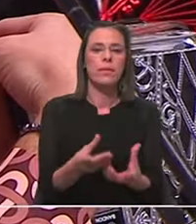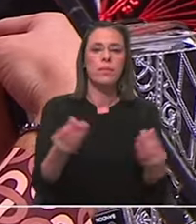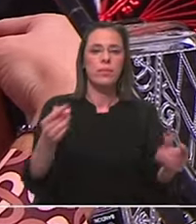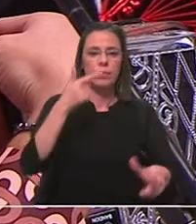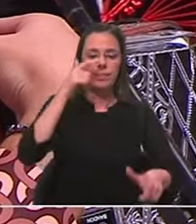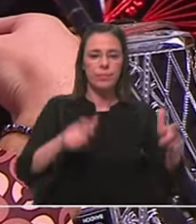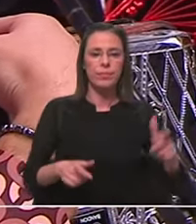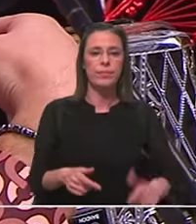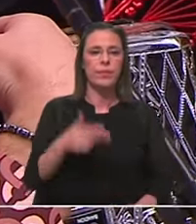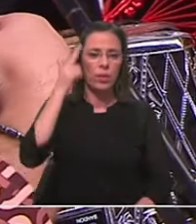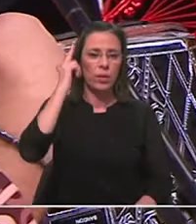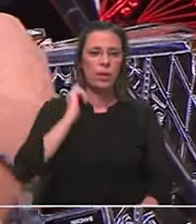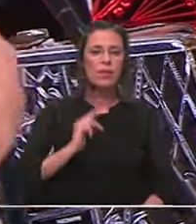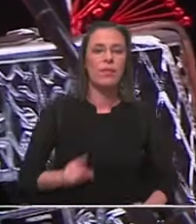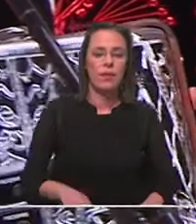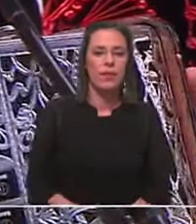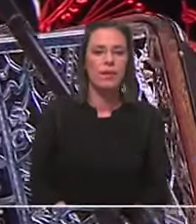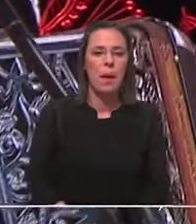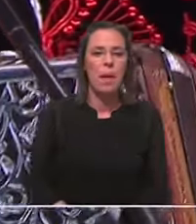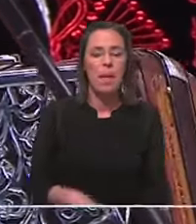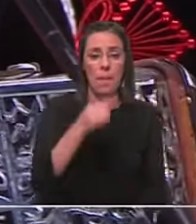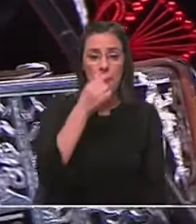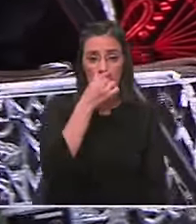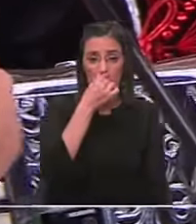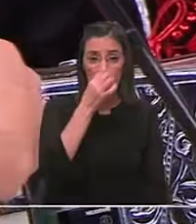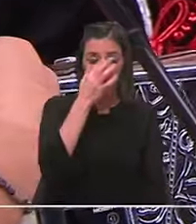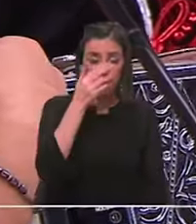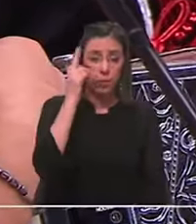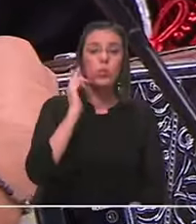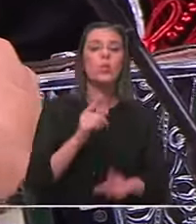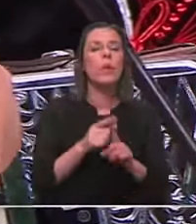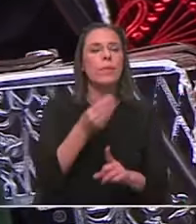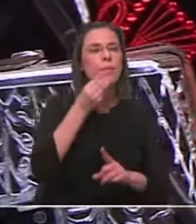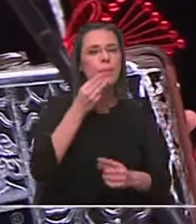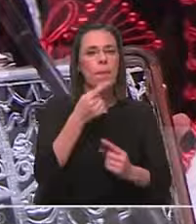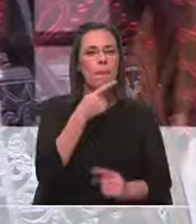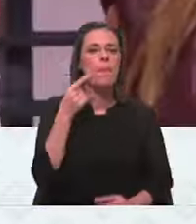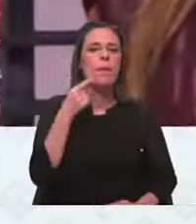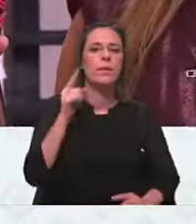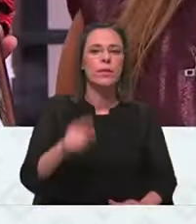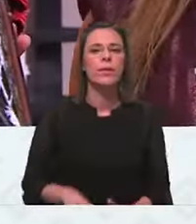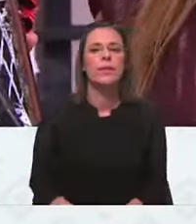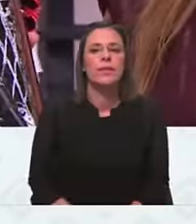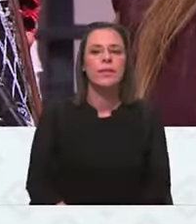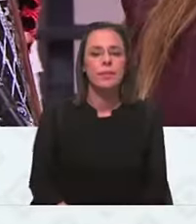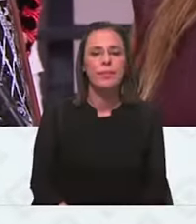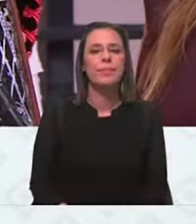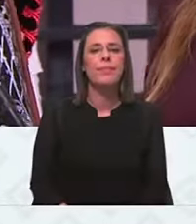muitas pessoas, não foi João Baião? O João Baião já deve estar a provar assim uns docinhos.